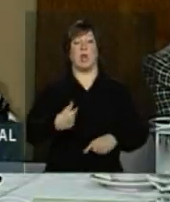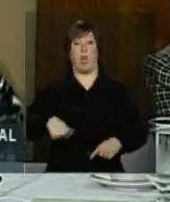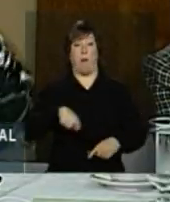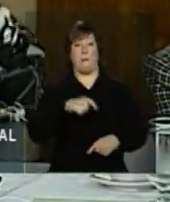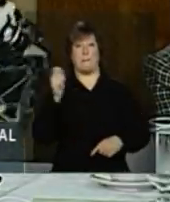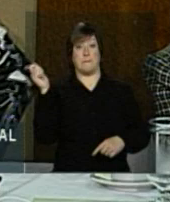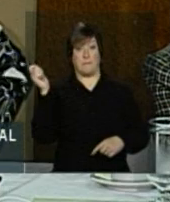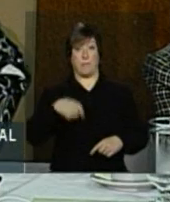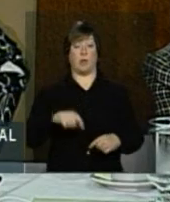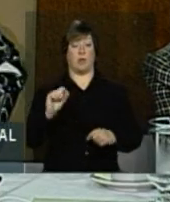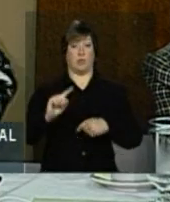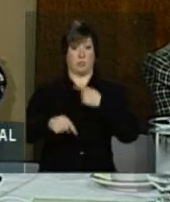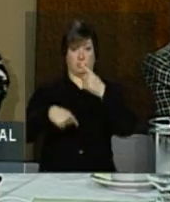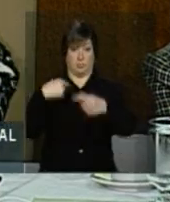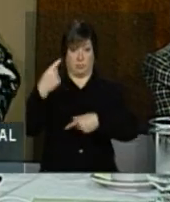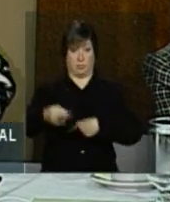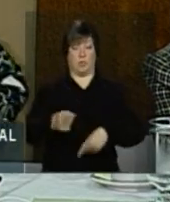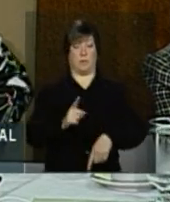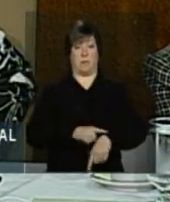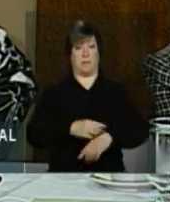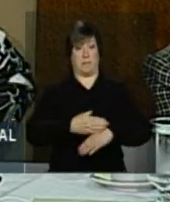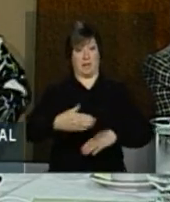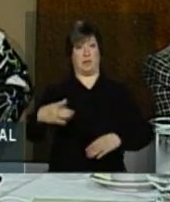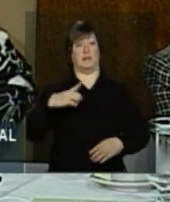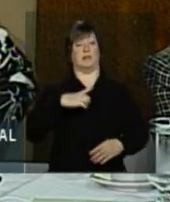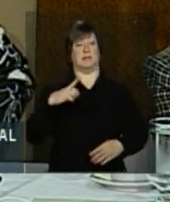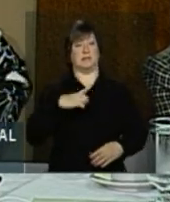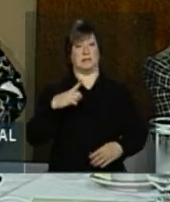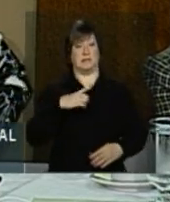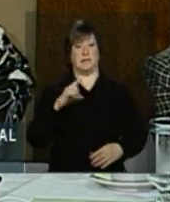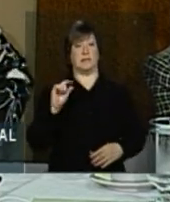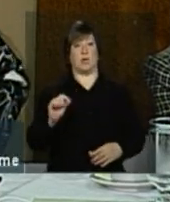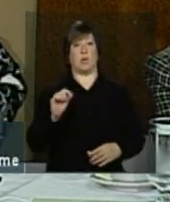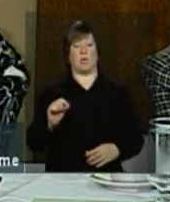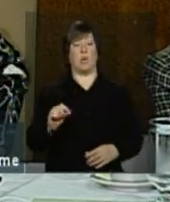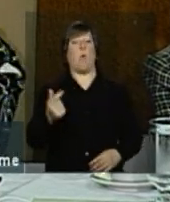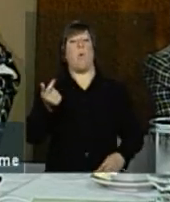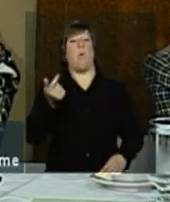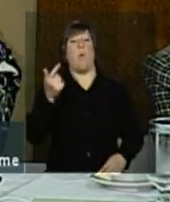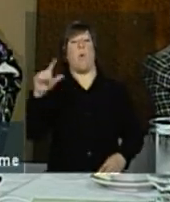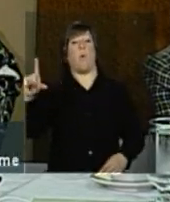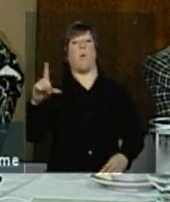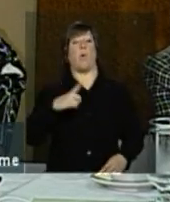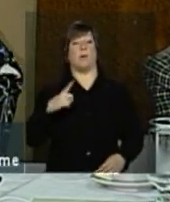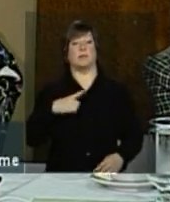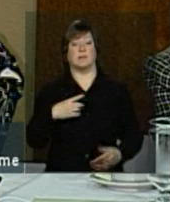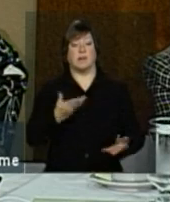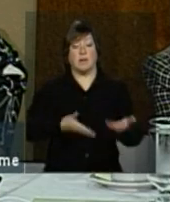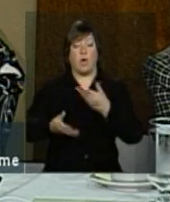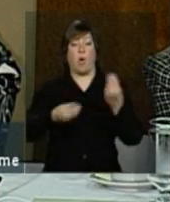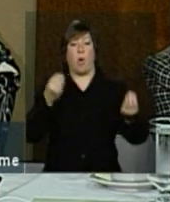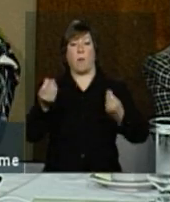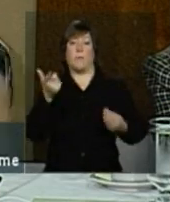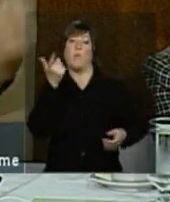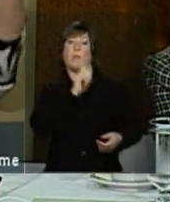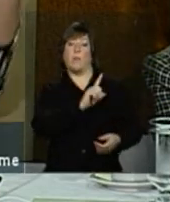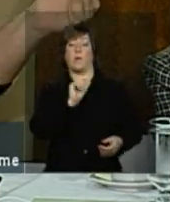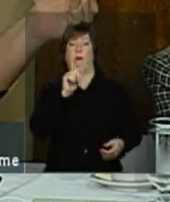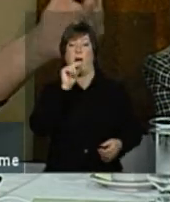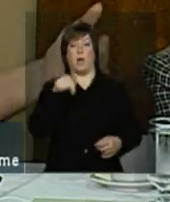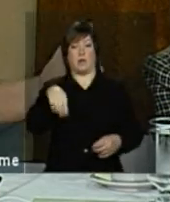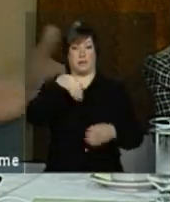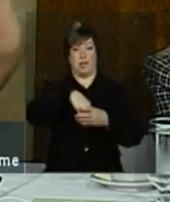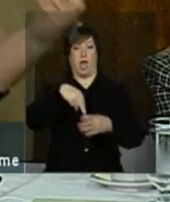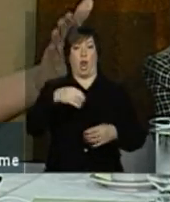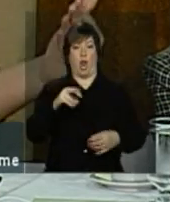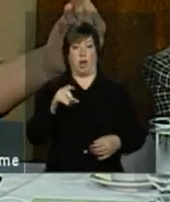possa no no próximo período ter um outro e um uma outra relação com o acesso à água no nordeste